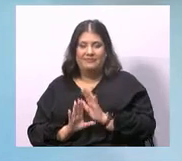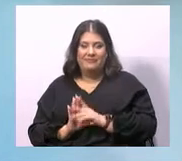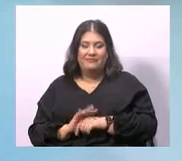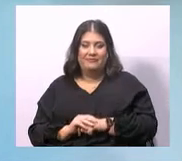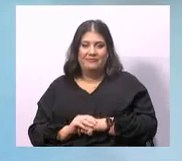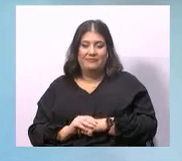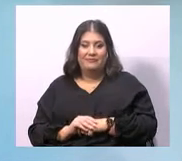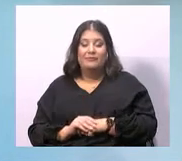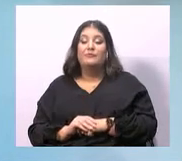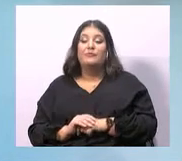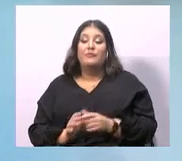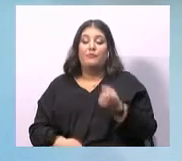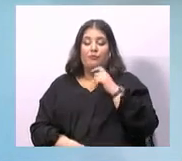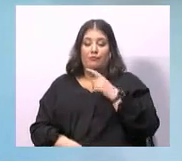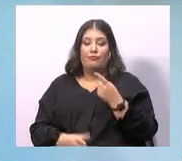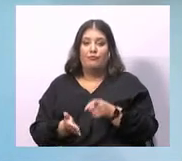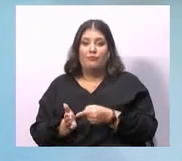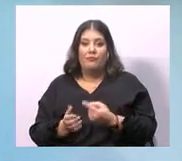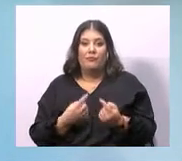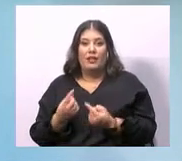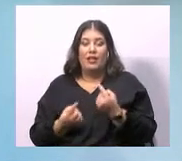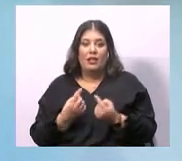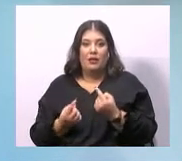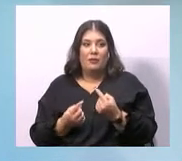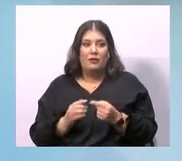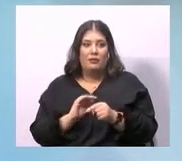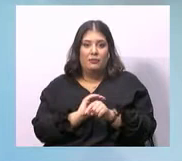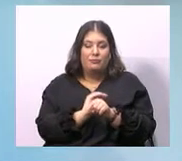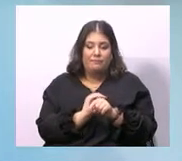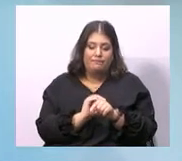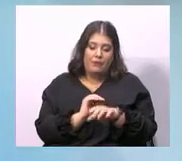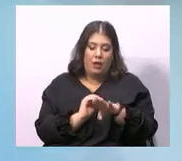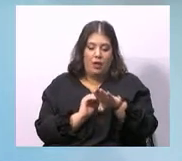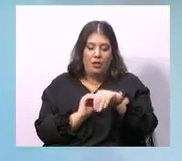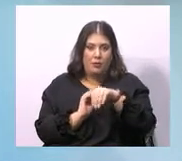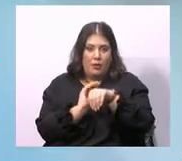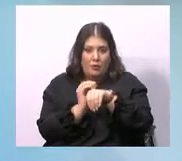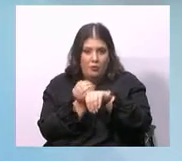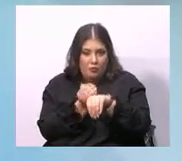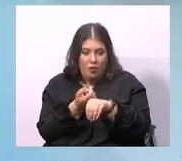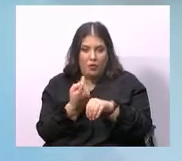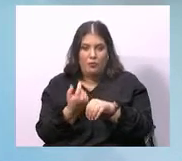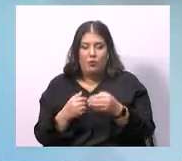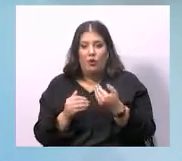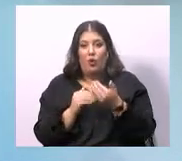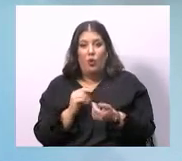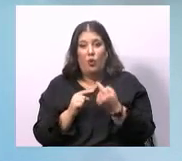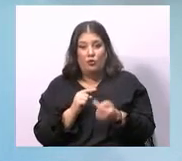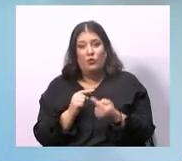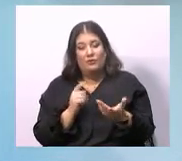Poderia ter sido necessário fazer alguma remoção de tecidos, em que, por consequência,